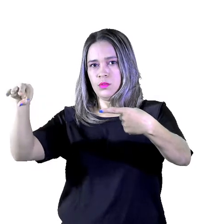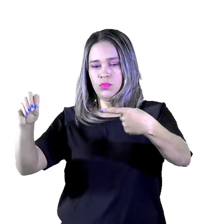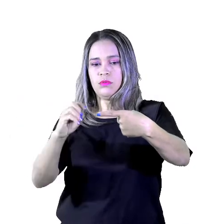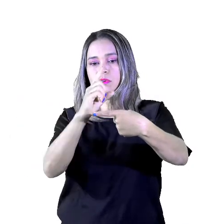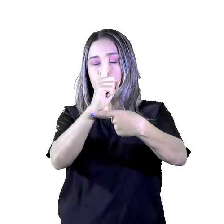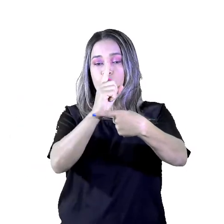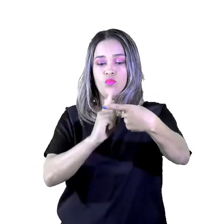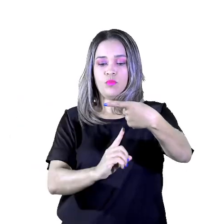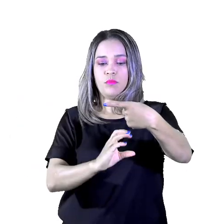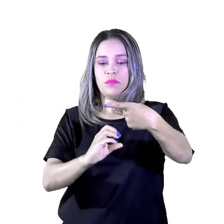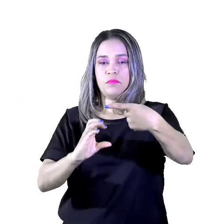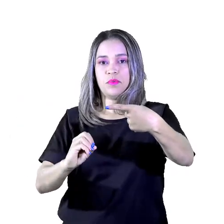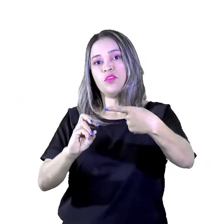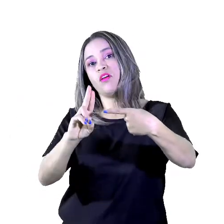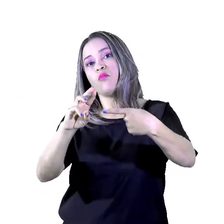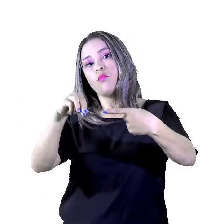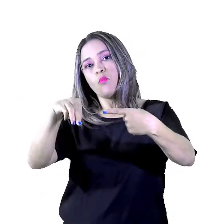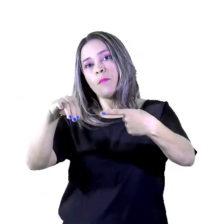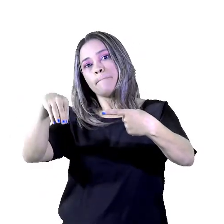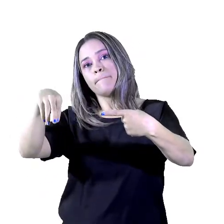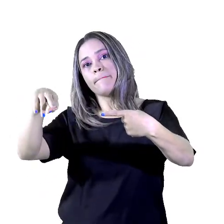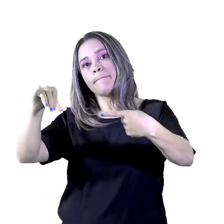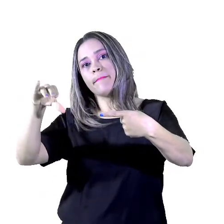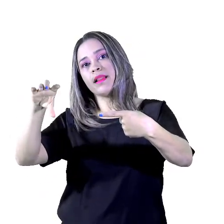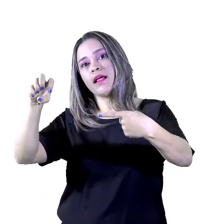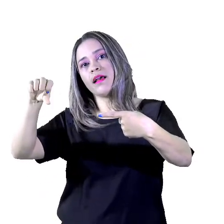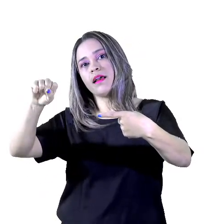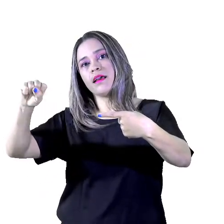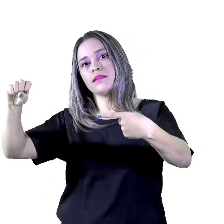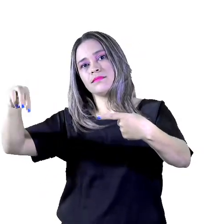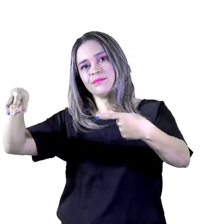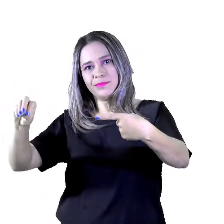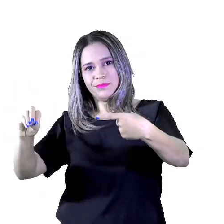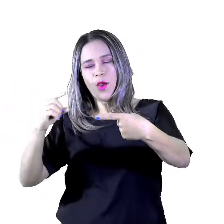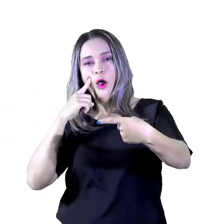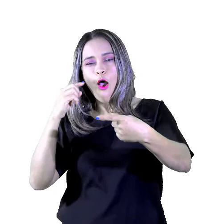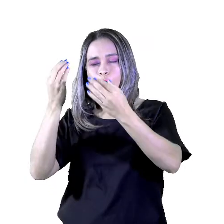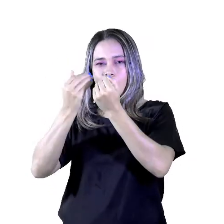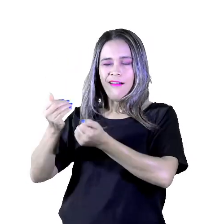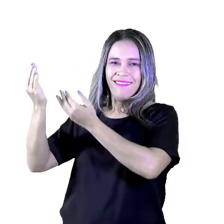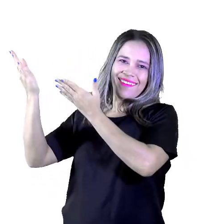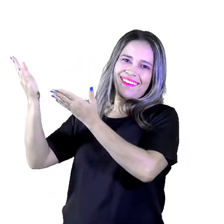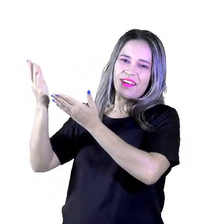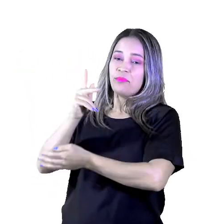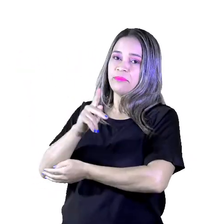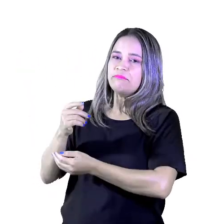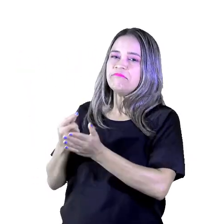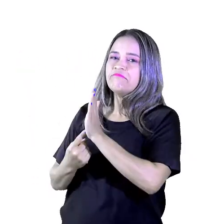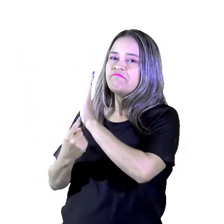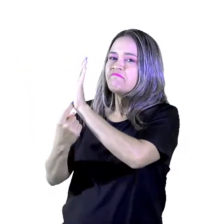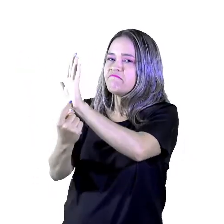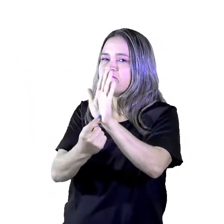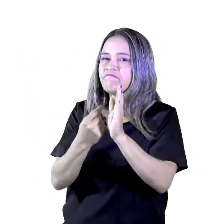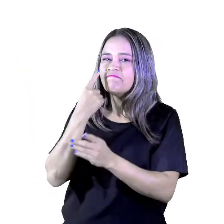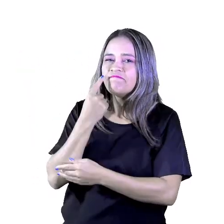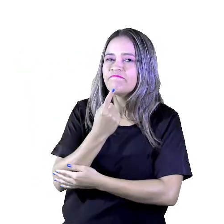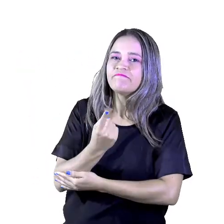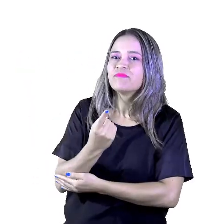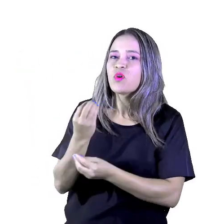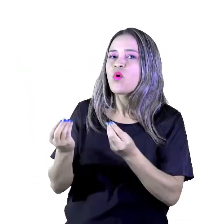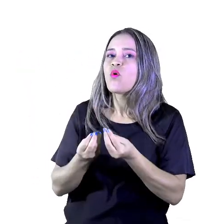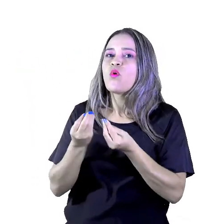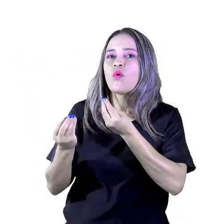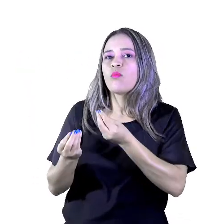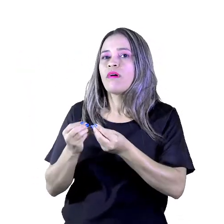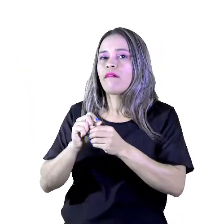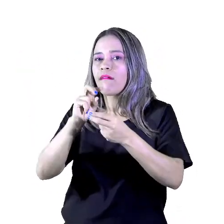eu leio 1/1000. Olha no quadro aí, a professora trouxe para vocês verem a forma